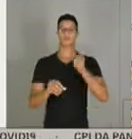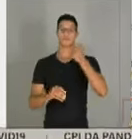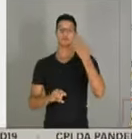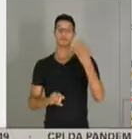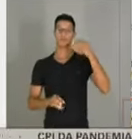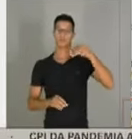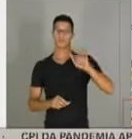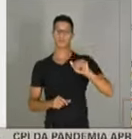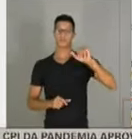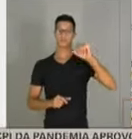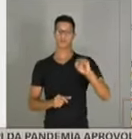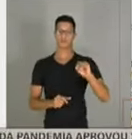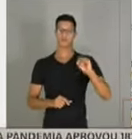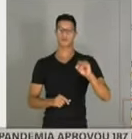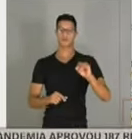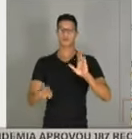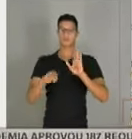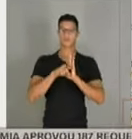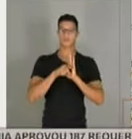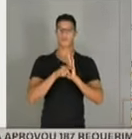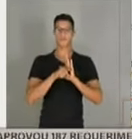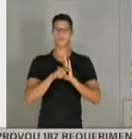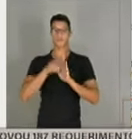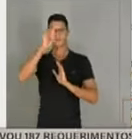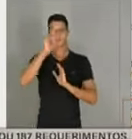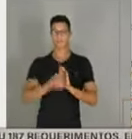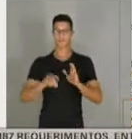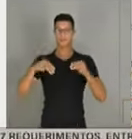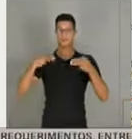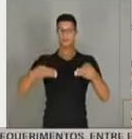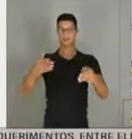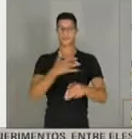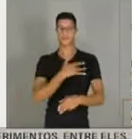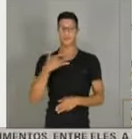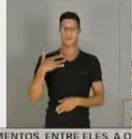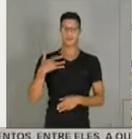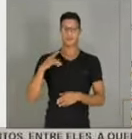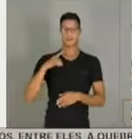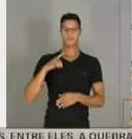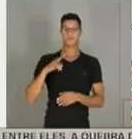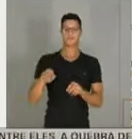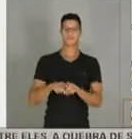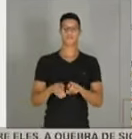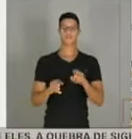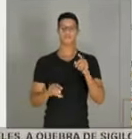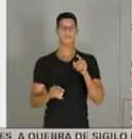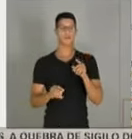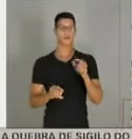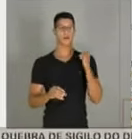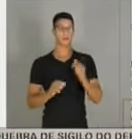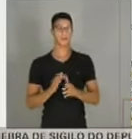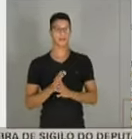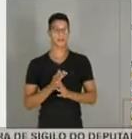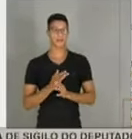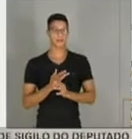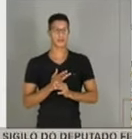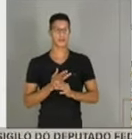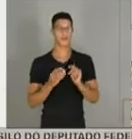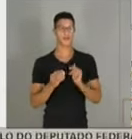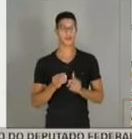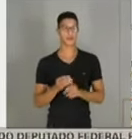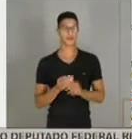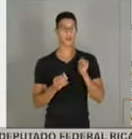14 de maio, a Diretoria de Integridade do Ministério da Saúde entra em operação. Olha o que ela diz aqui, e acredito que